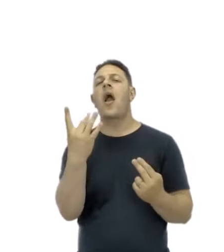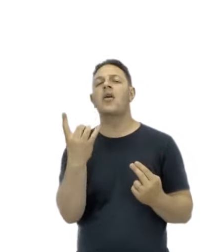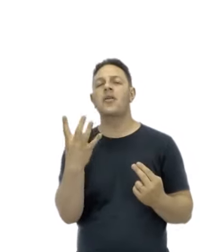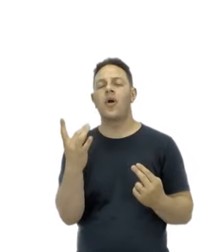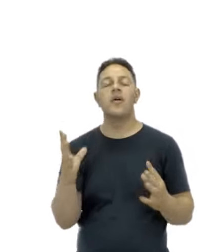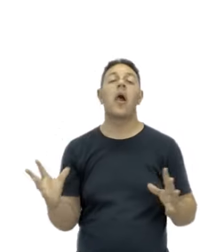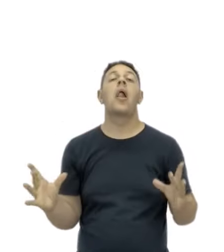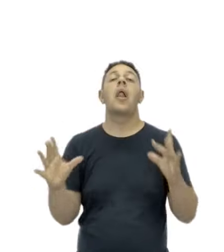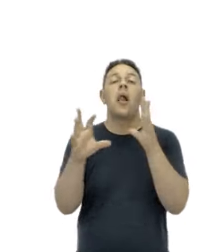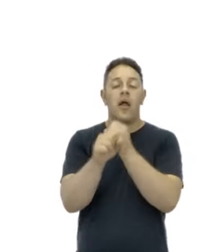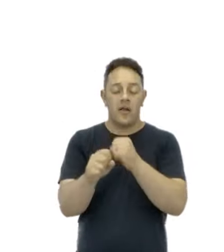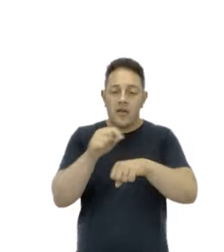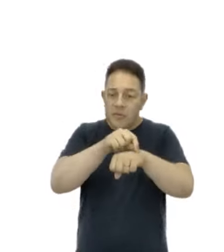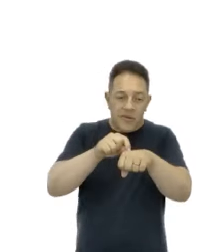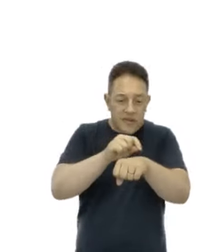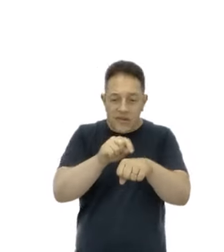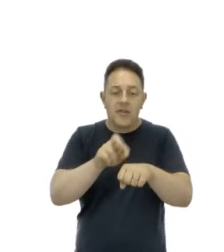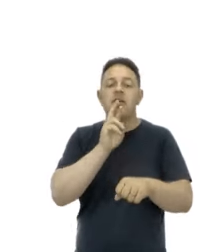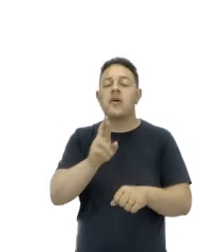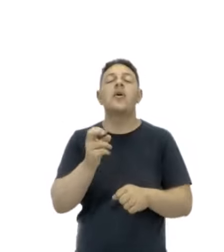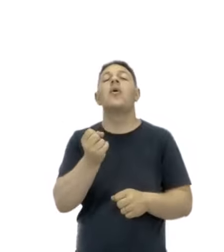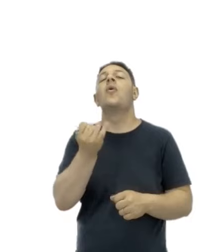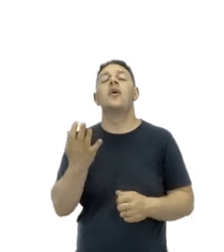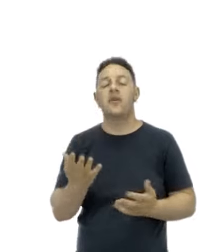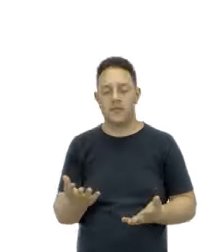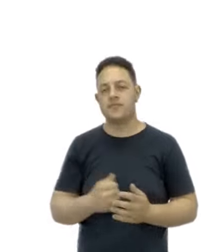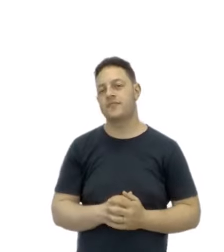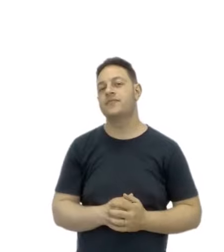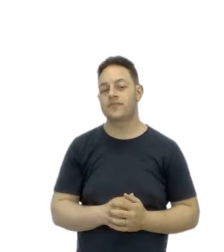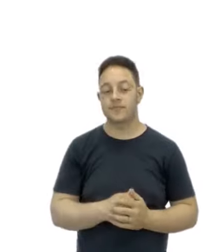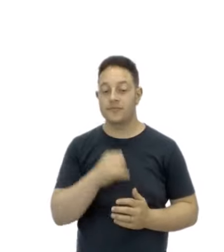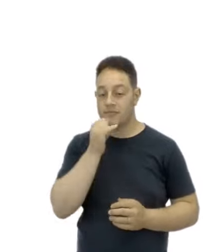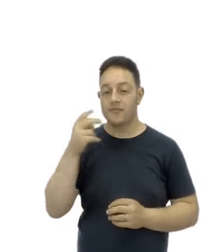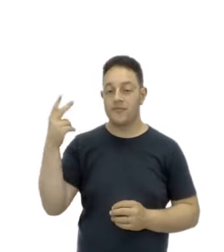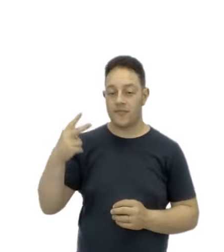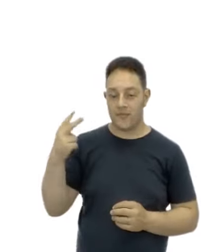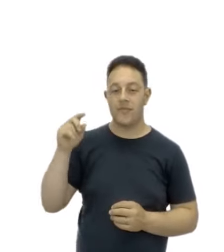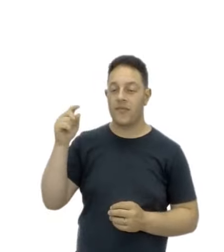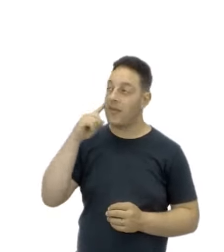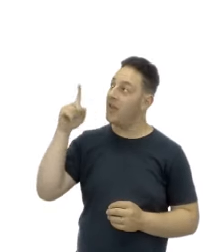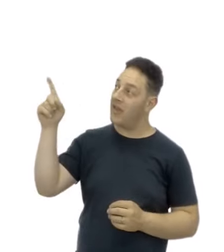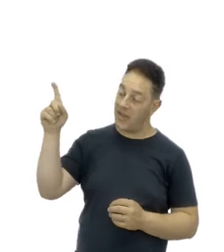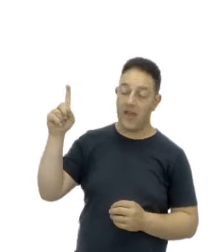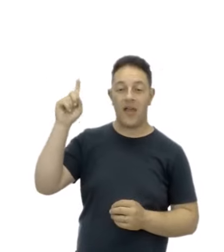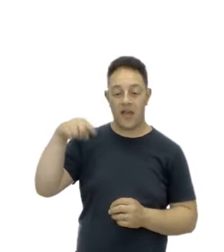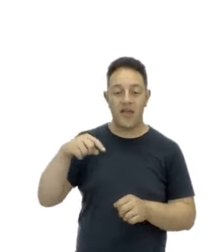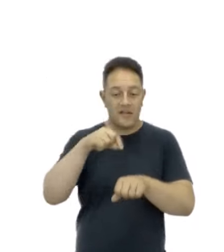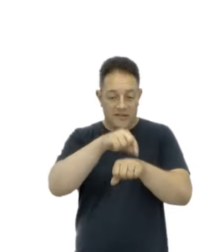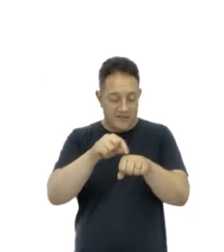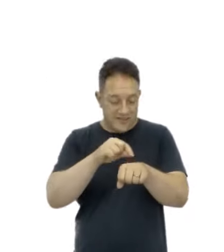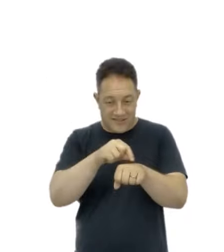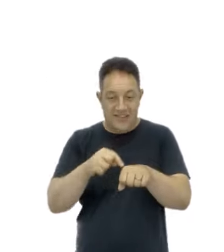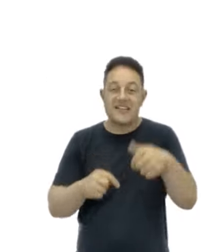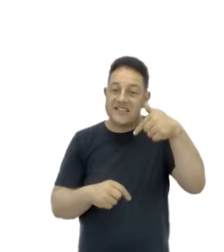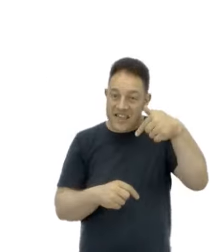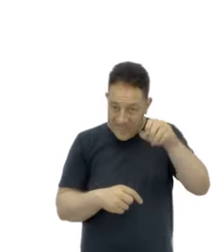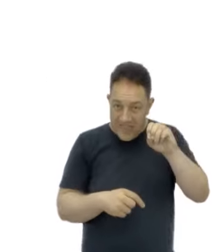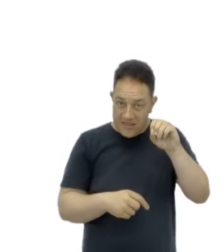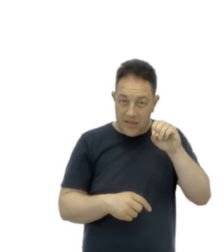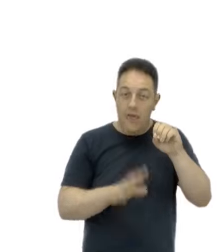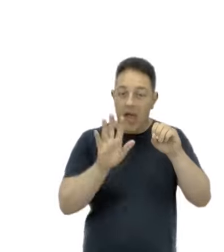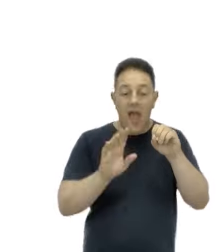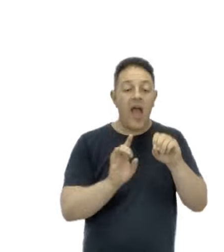o que nós precisamos resolver, descobrir. Então, na segunda situação, nós temos 70 pintinhas e cada